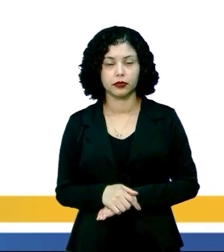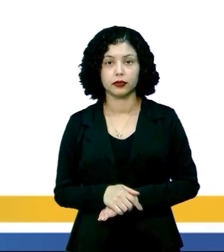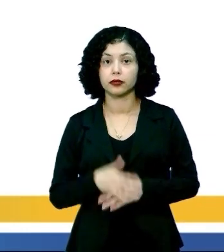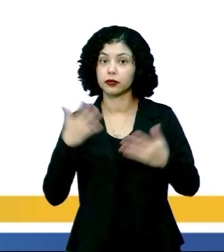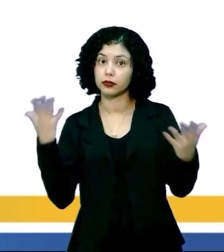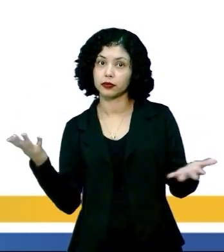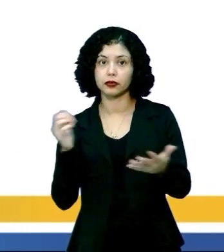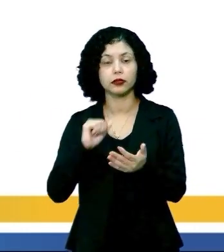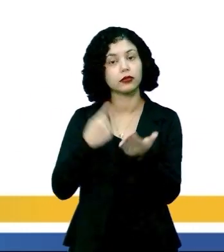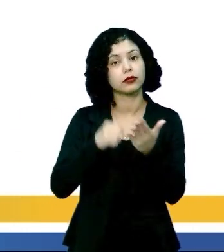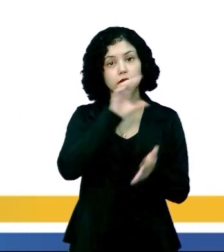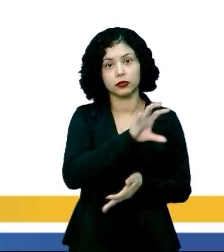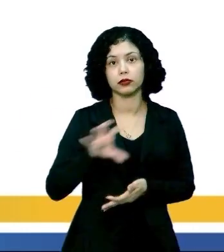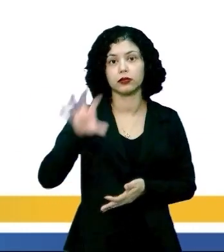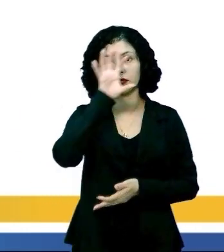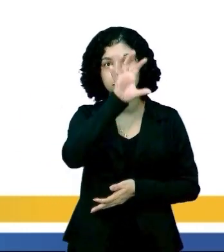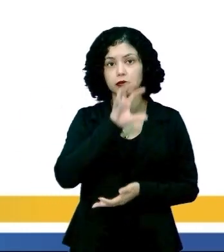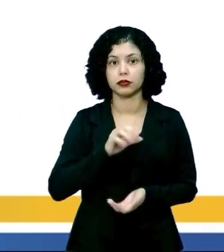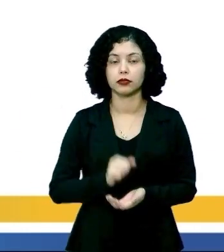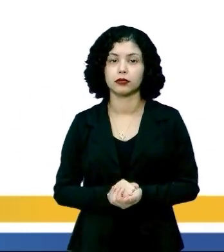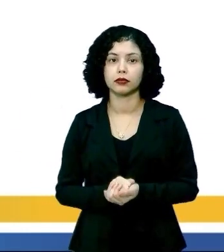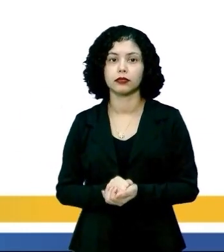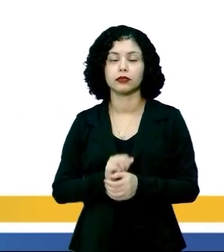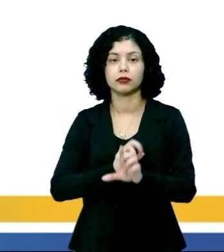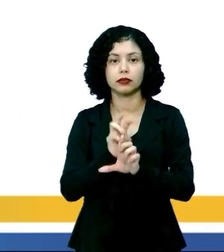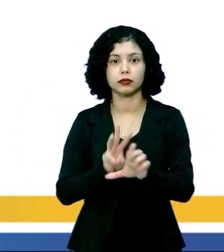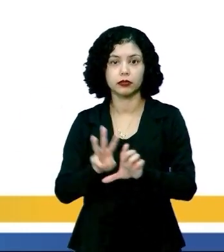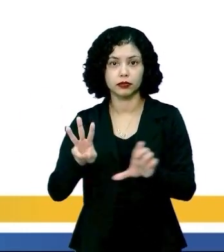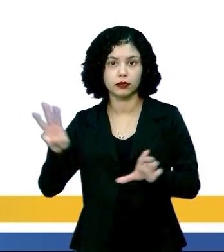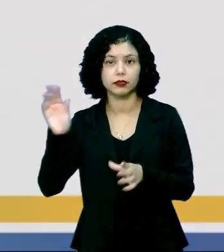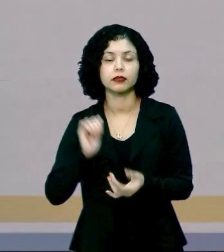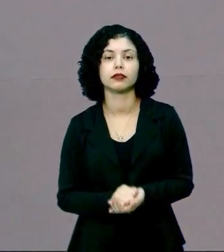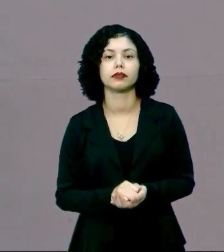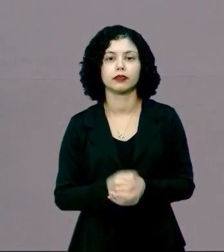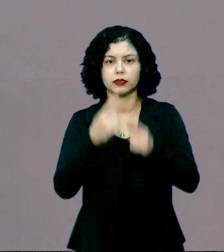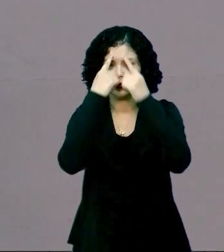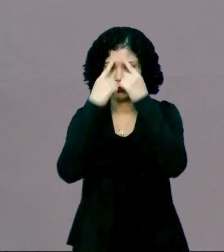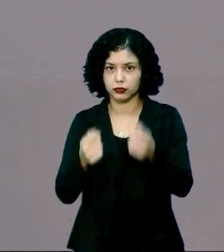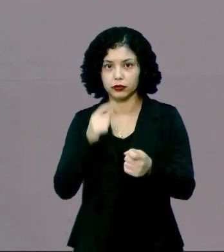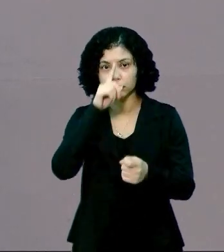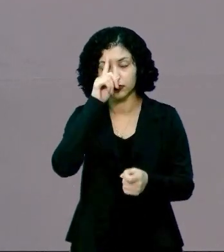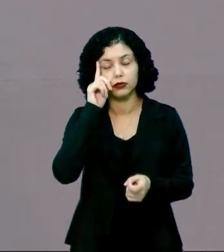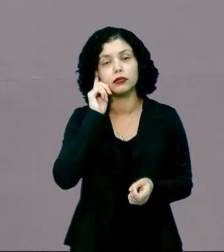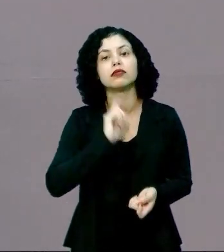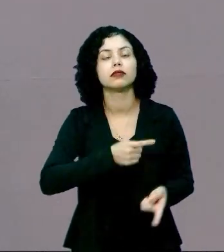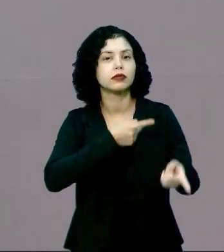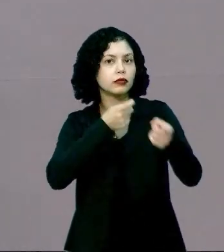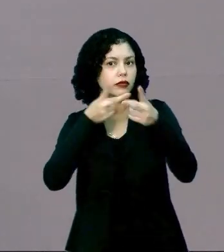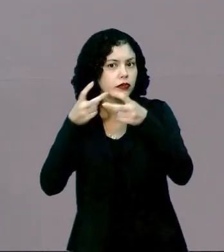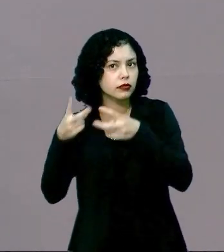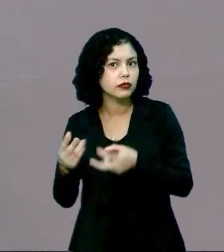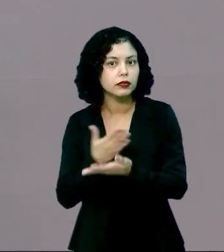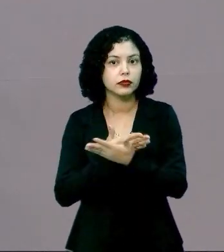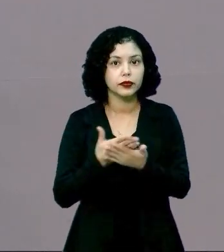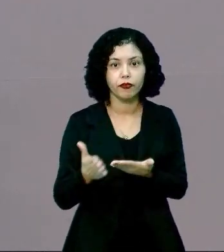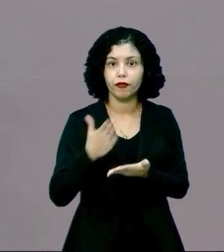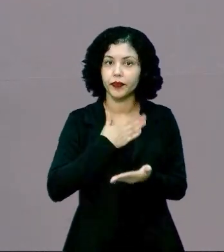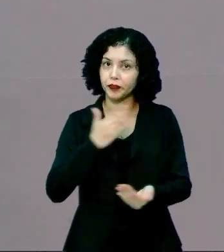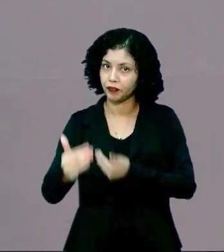E aí nós temos aqui, de acordo com o site Mapa da Violência, observe que eu já inicio